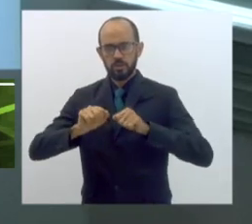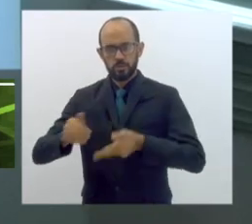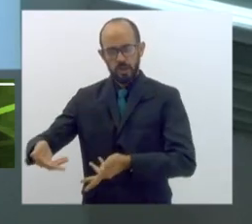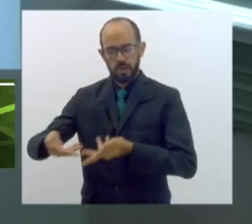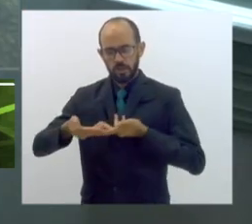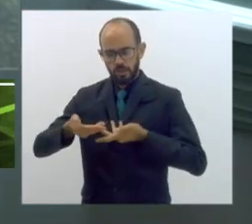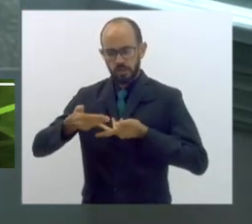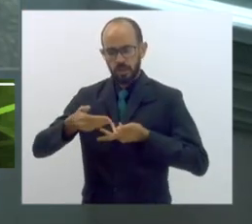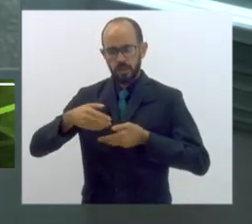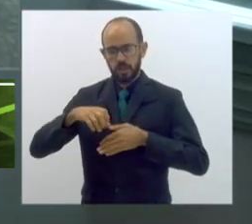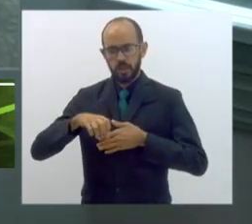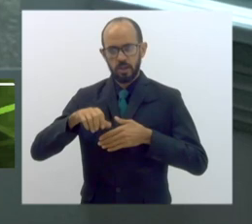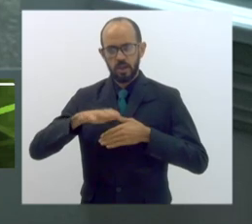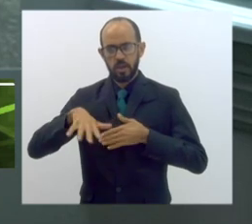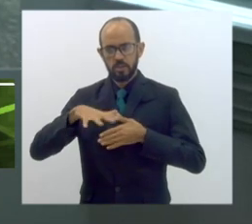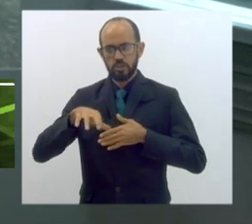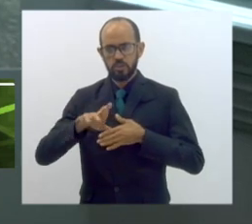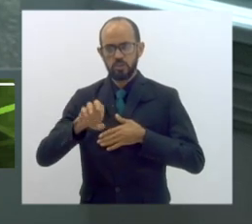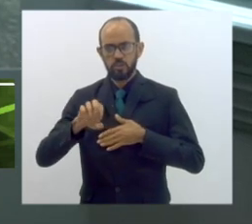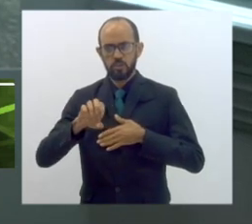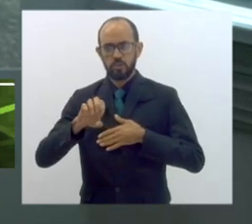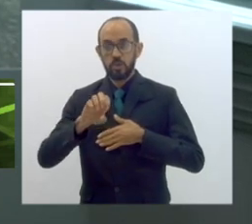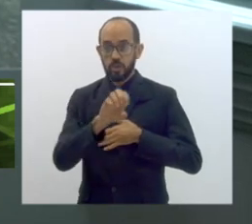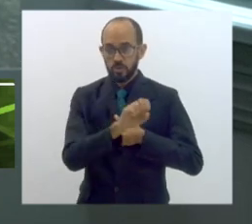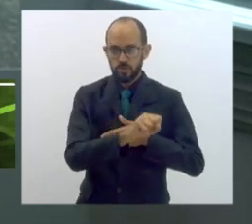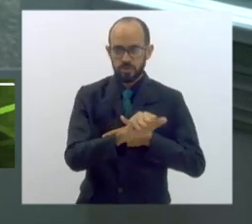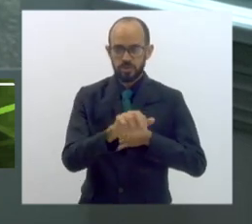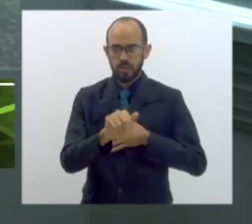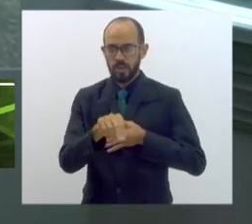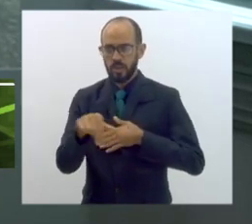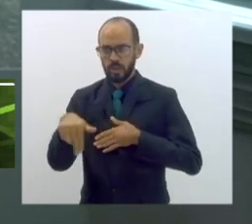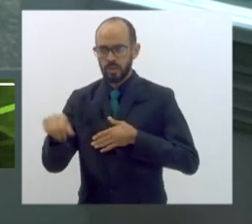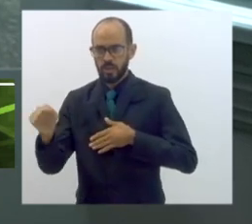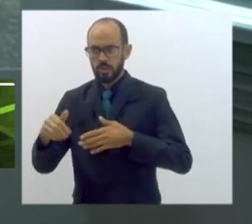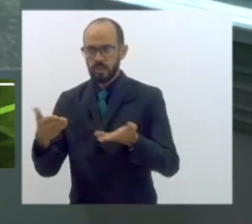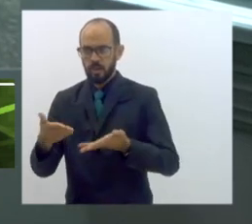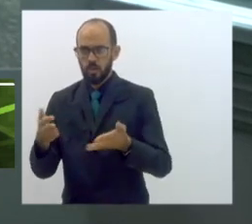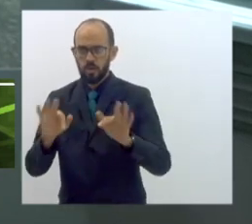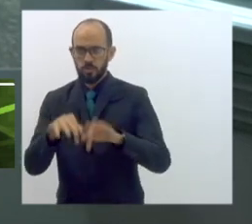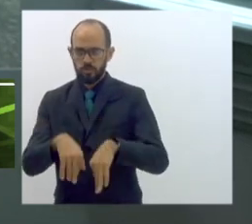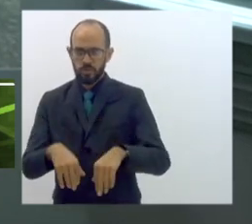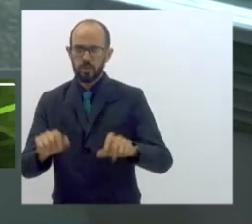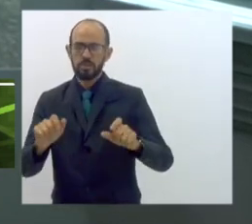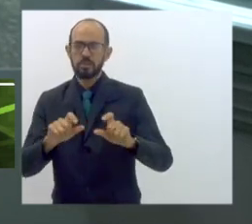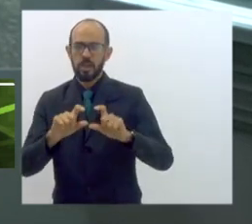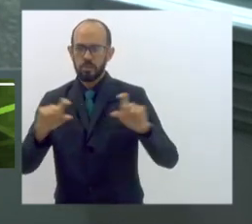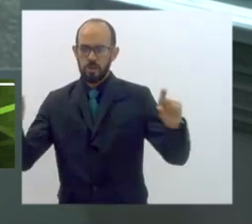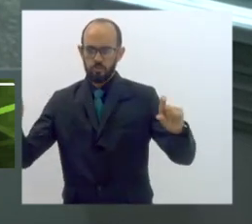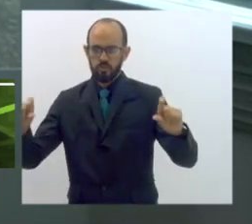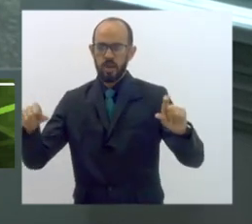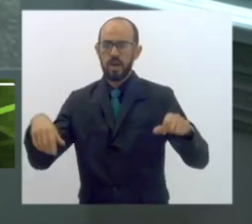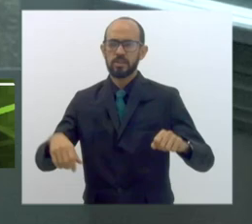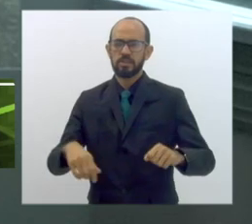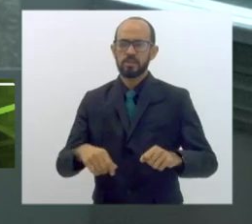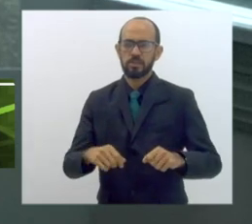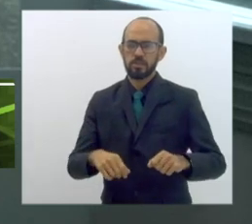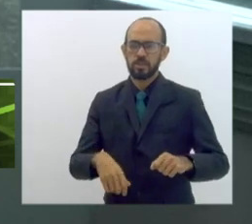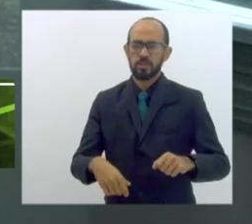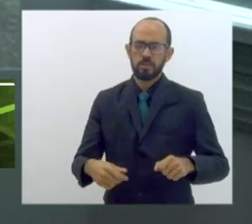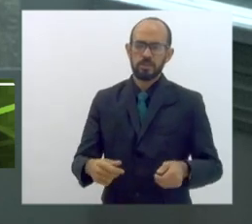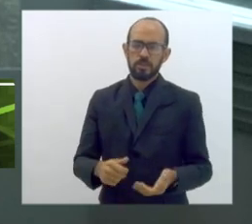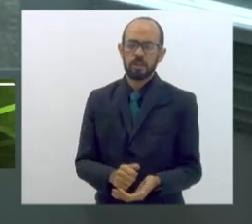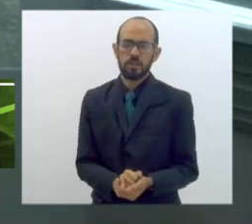região serrana. Pode passar. E aqui, para nós terminarmos, né, para cumprir meu prazo, eu quero só deixar